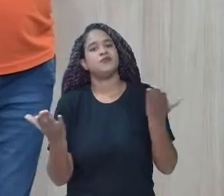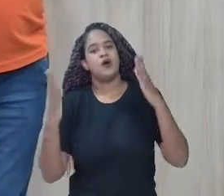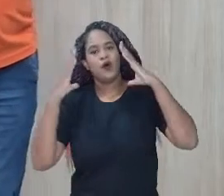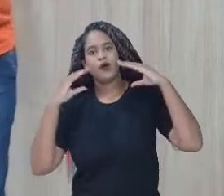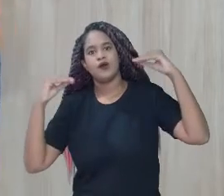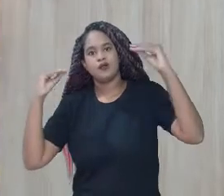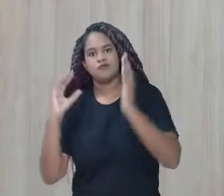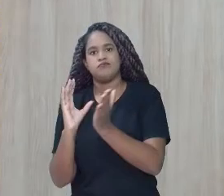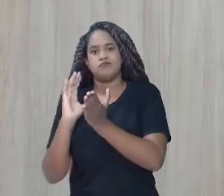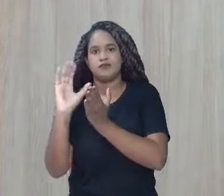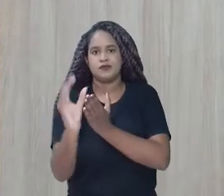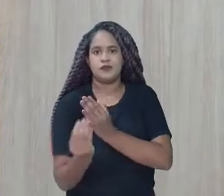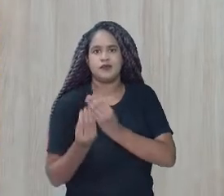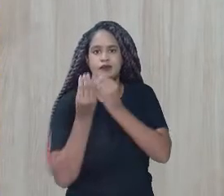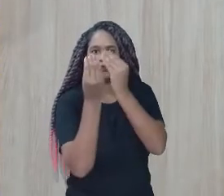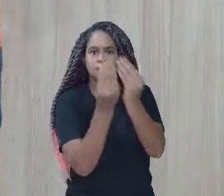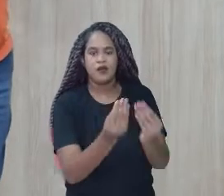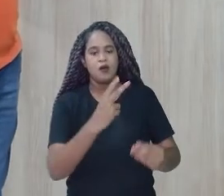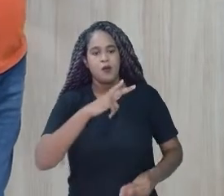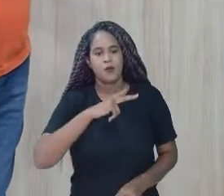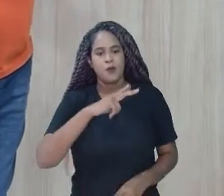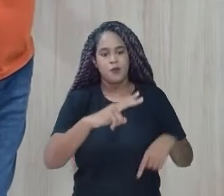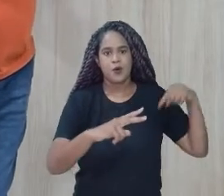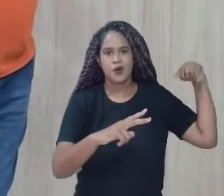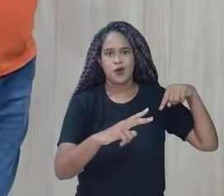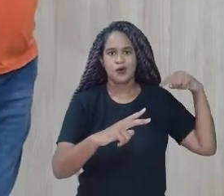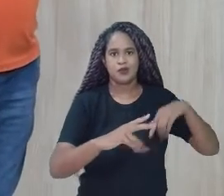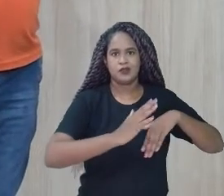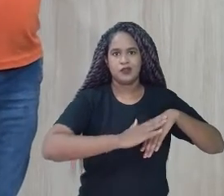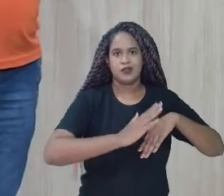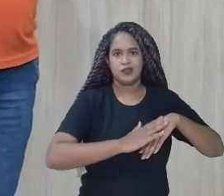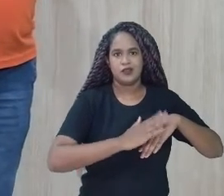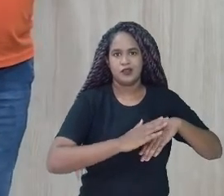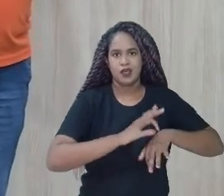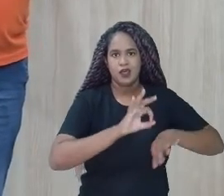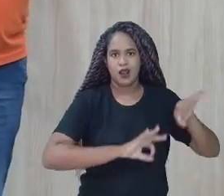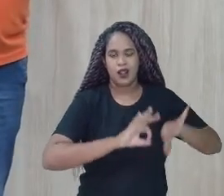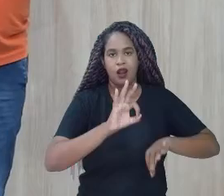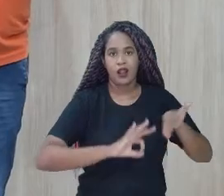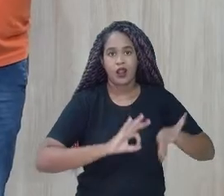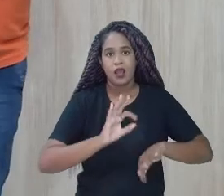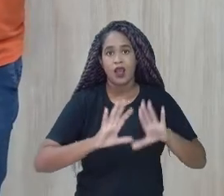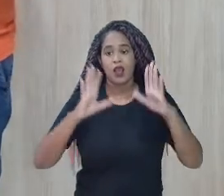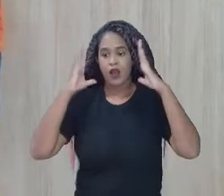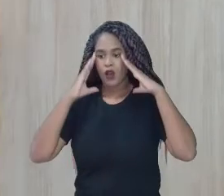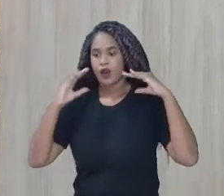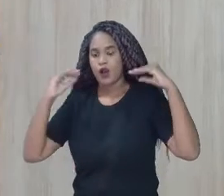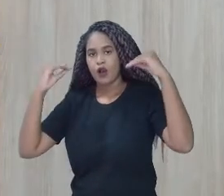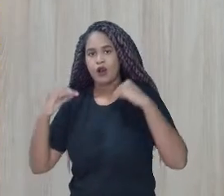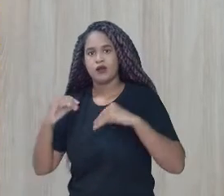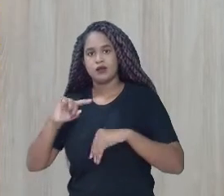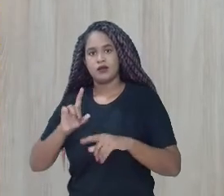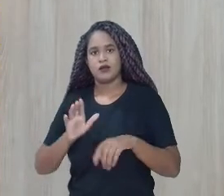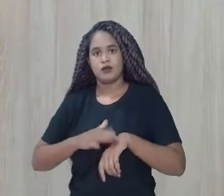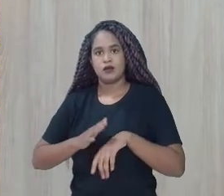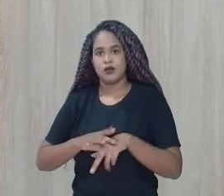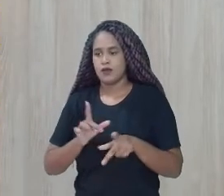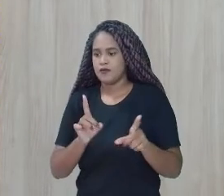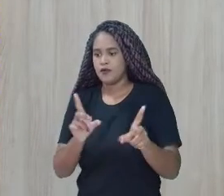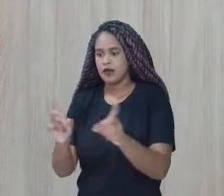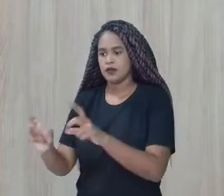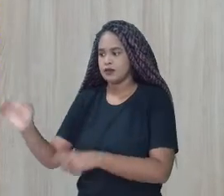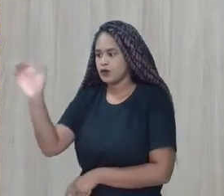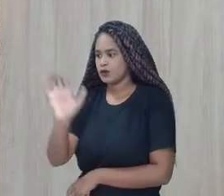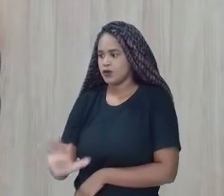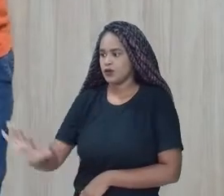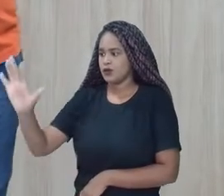e ficavam responsáveis por transportar o açúcar produzido aqui no Brasil para a Europa, chegando lá